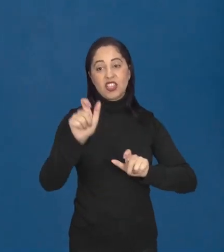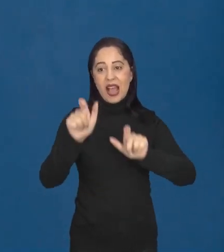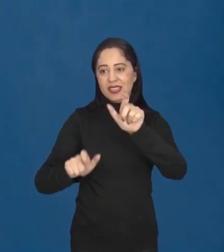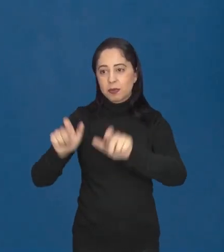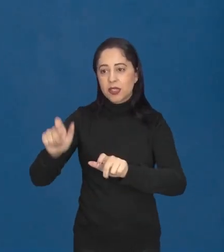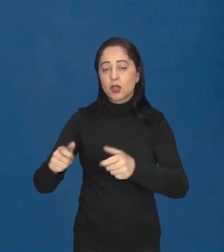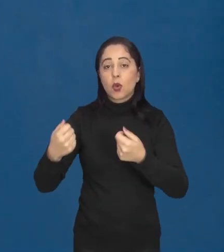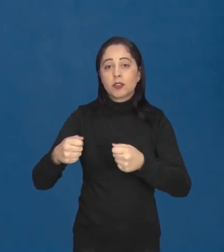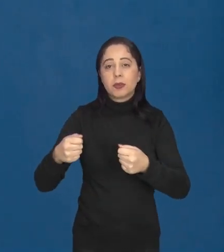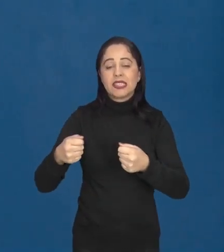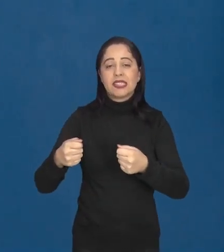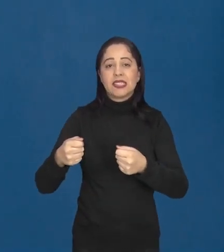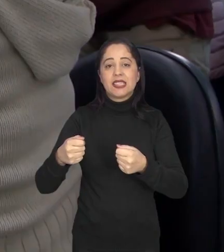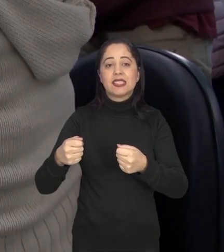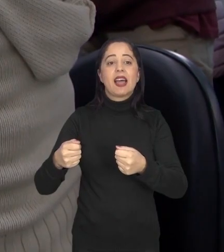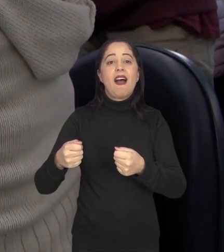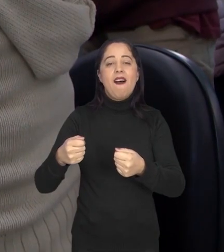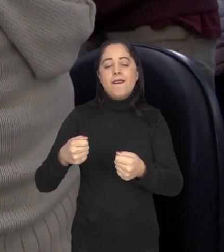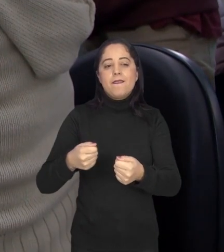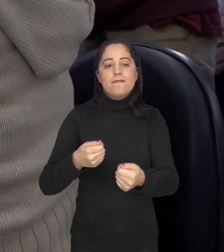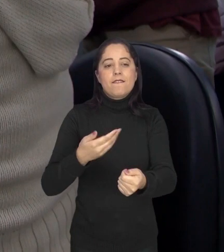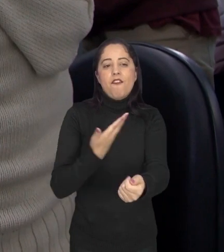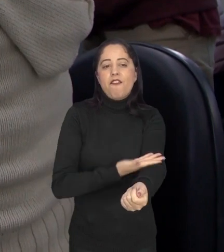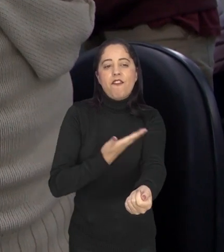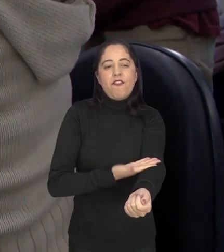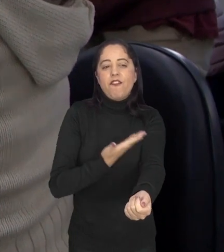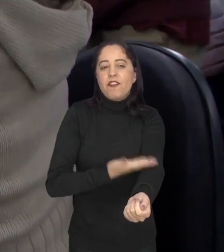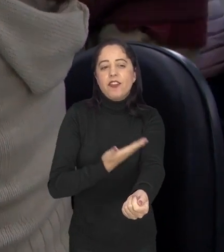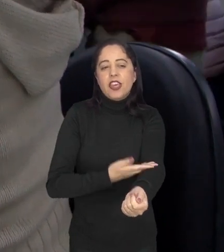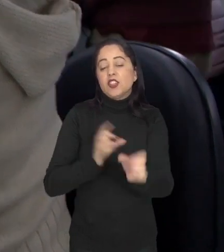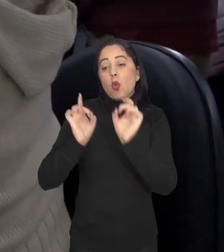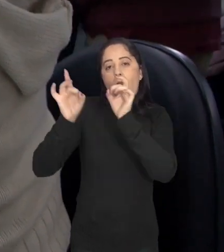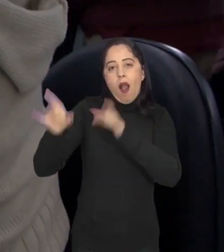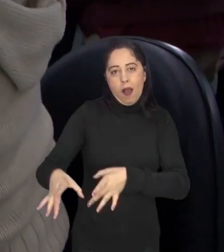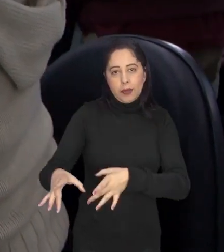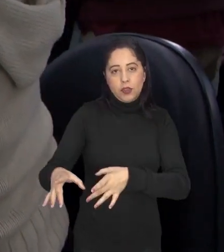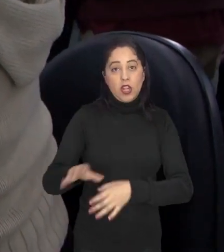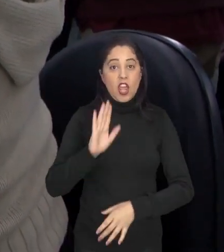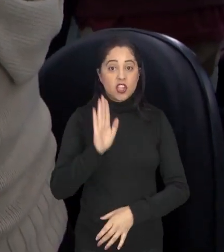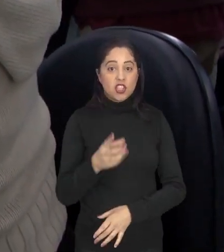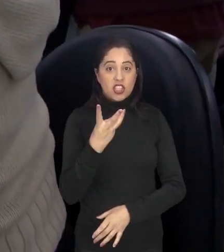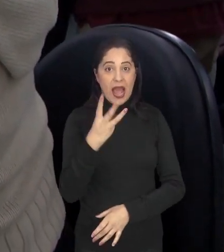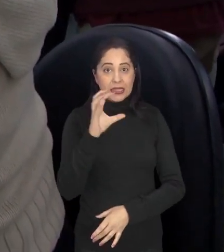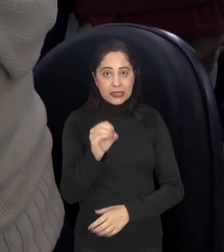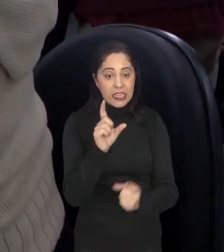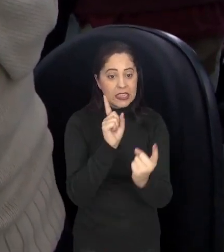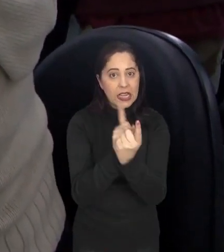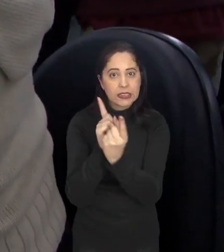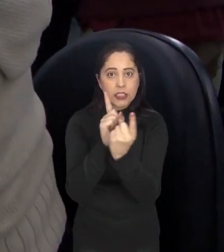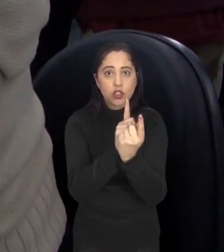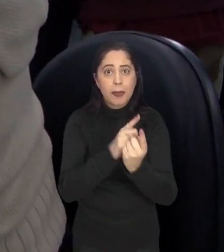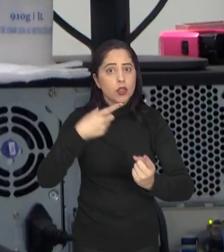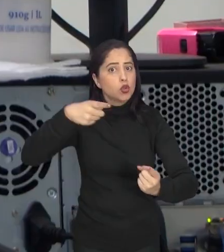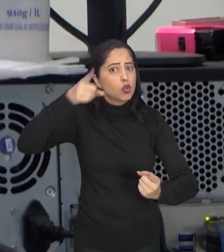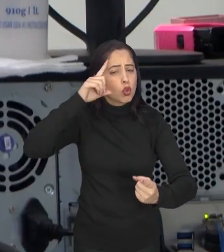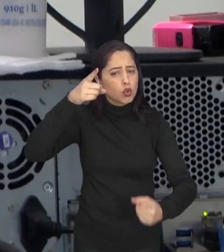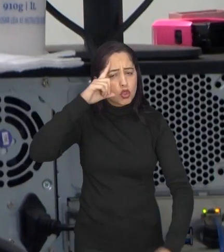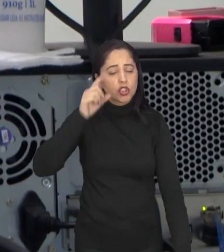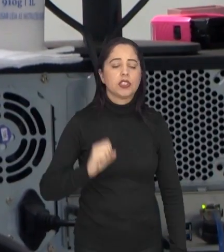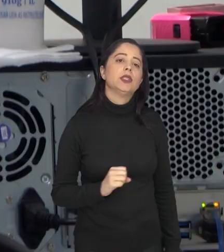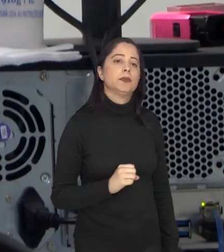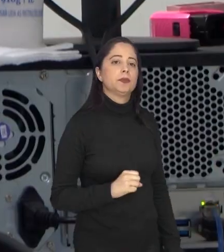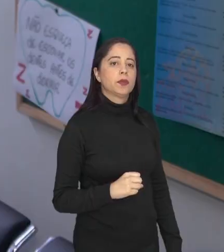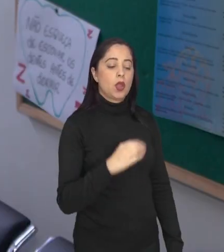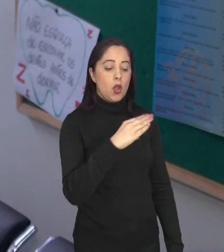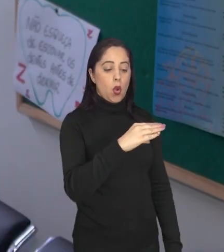a dependência química. Só aqui no Centro de Atenção Psicossocial Álcool e Drogas, são mais de 30 atendimentos